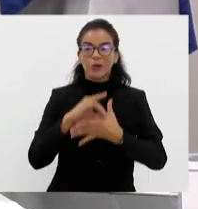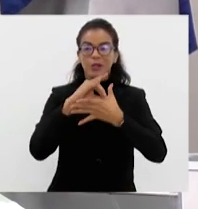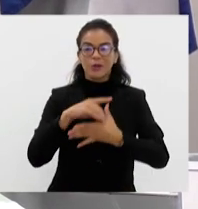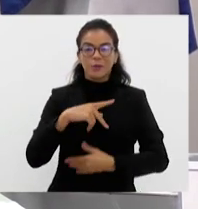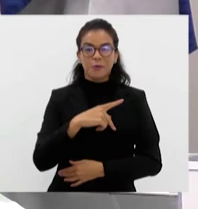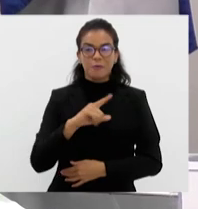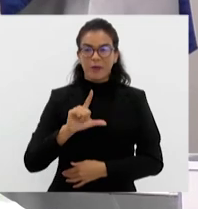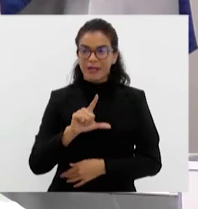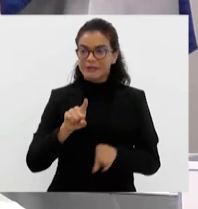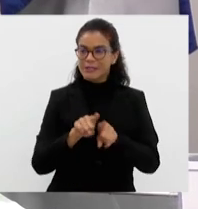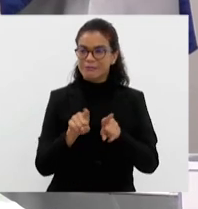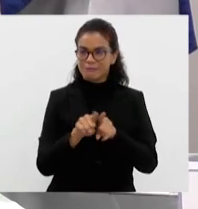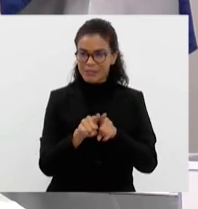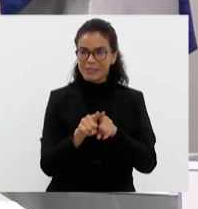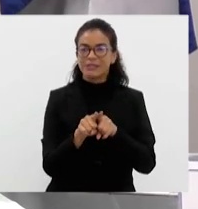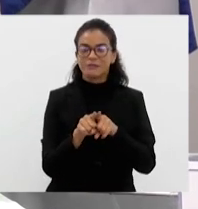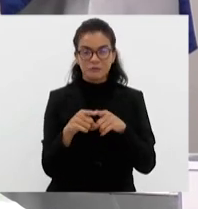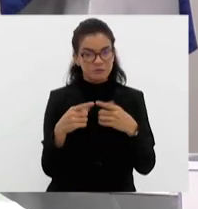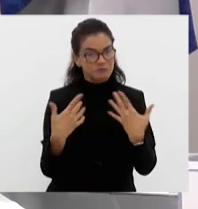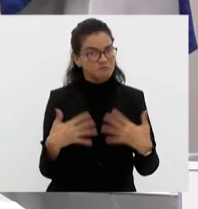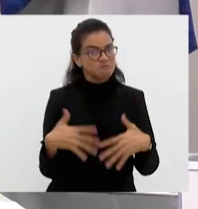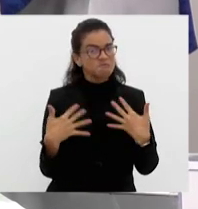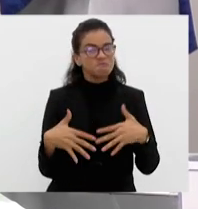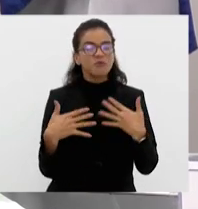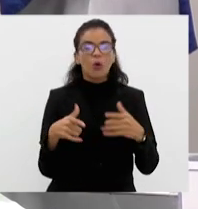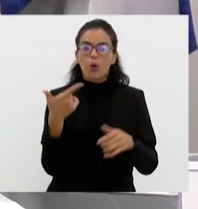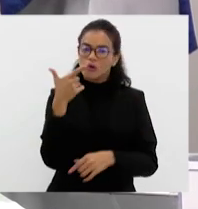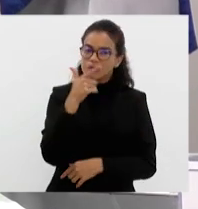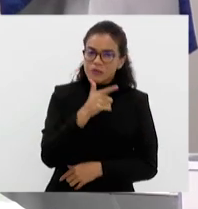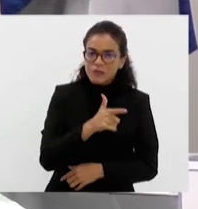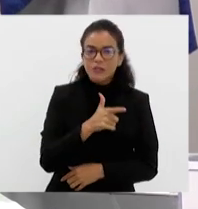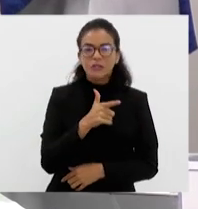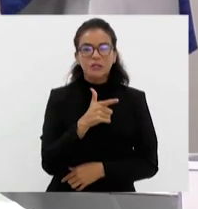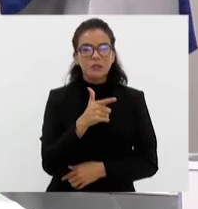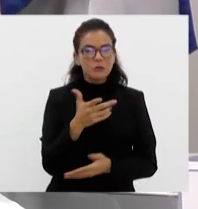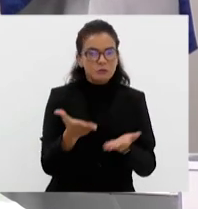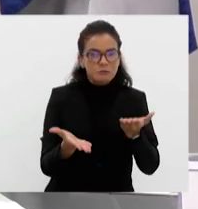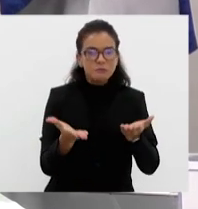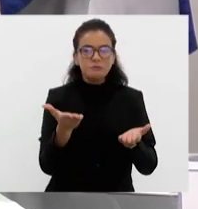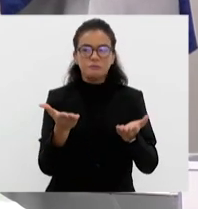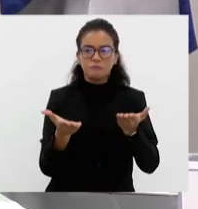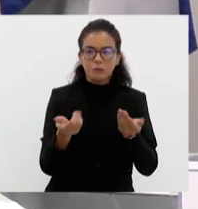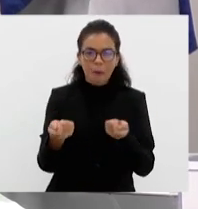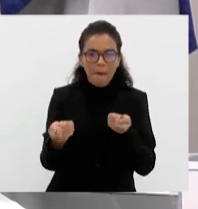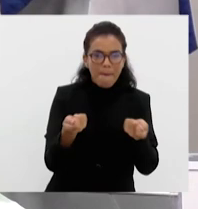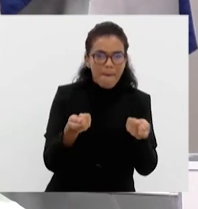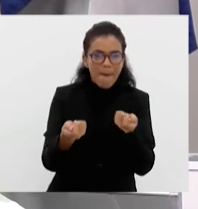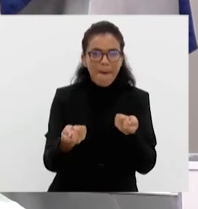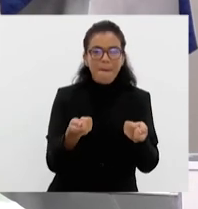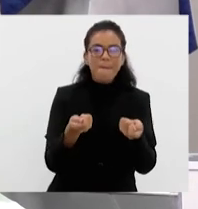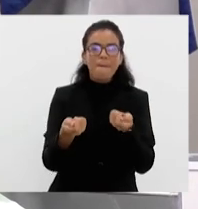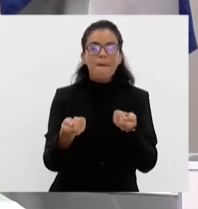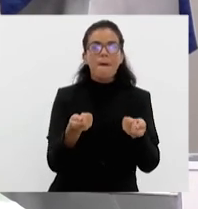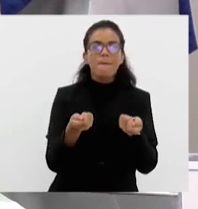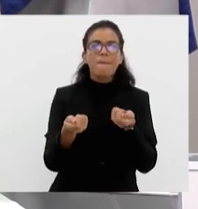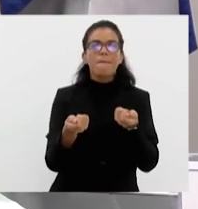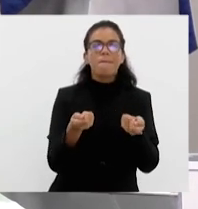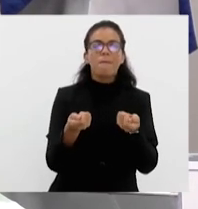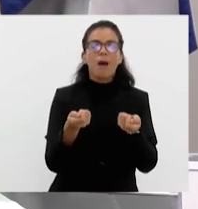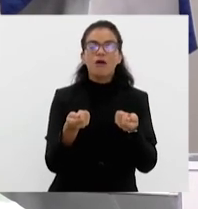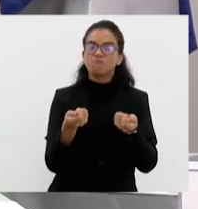Moraes, ele foi um grande maestro também, que não deixou desequilibrar e que virasse um espetáculo político.